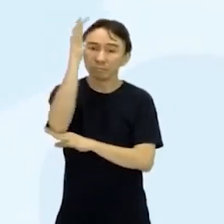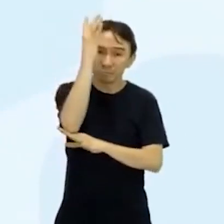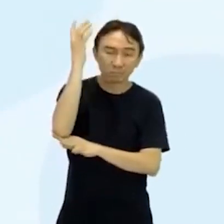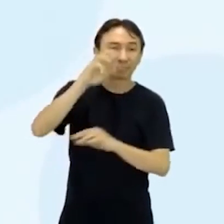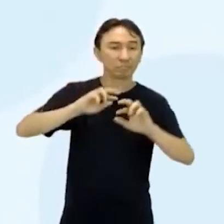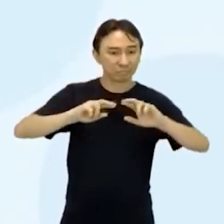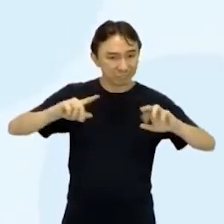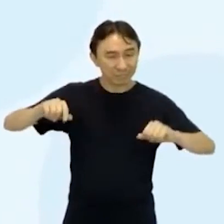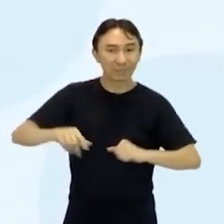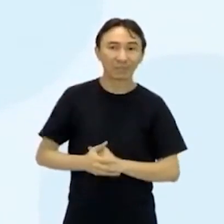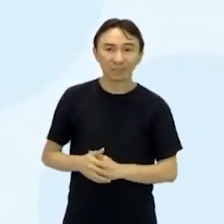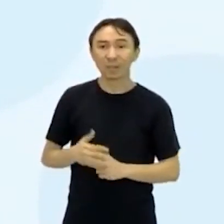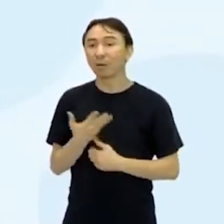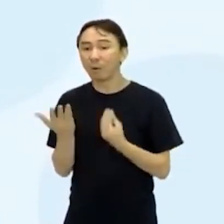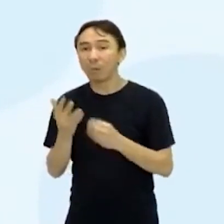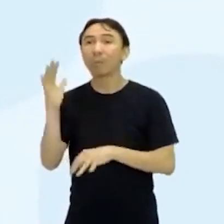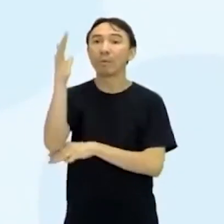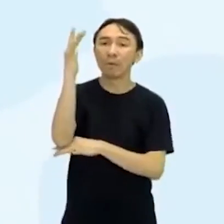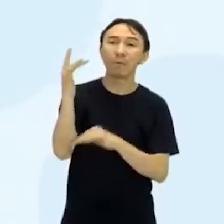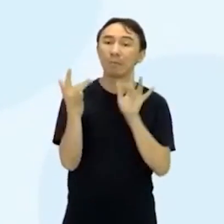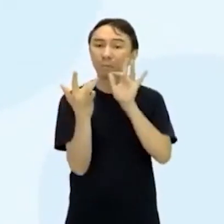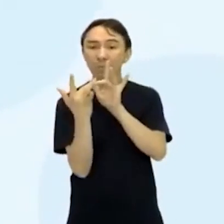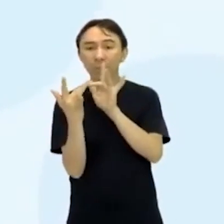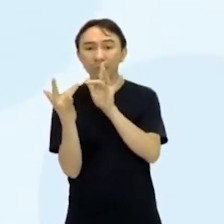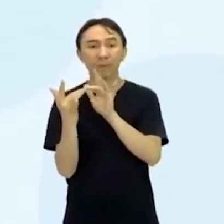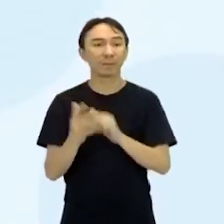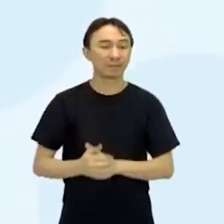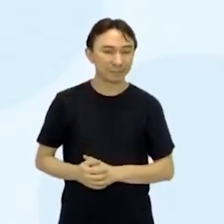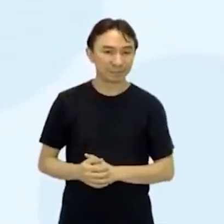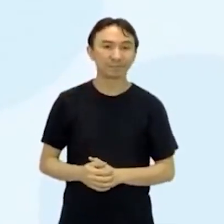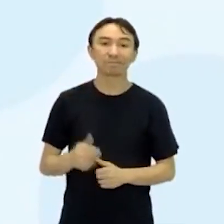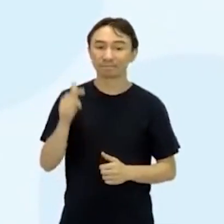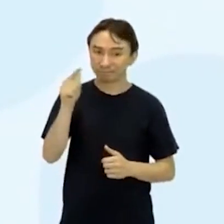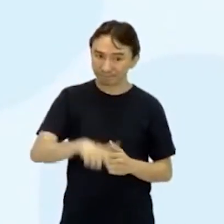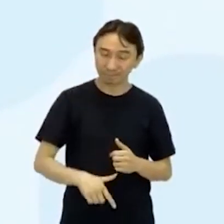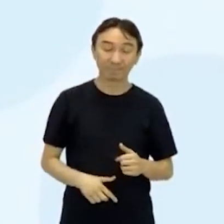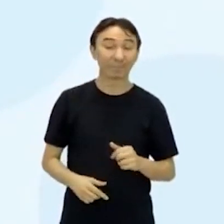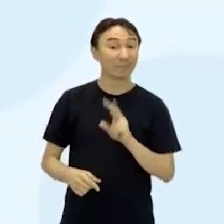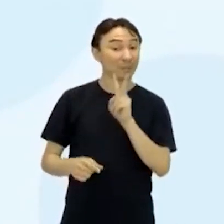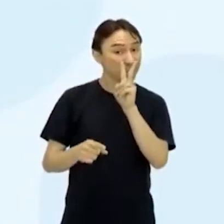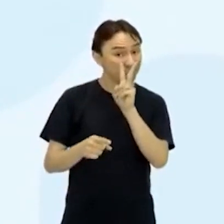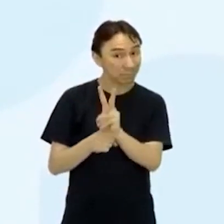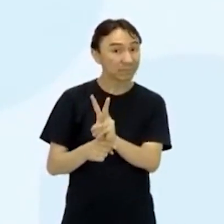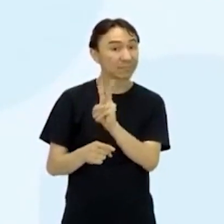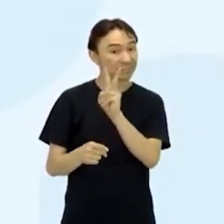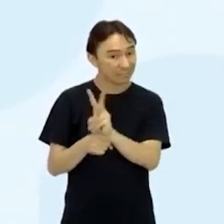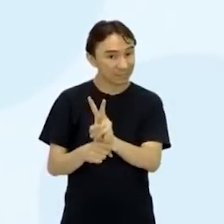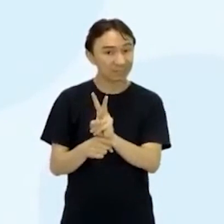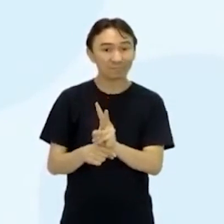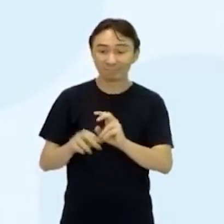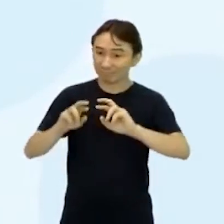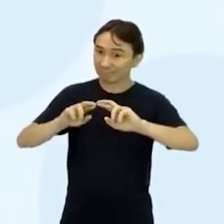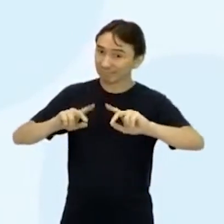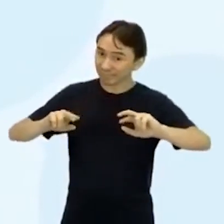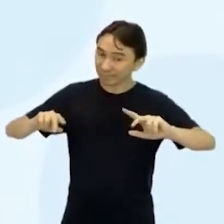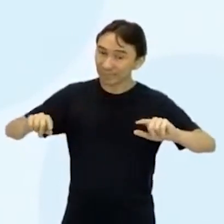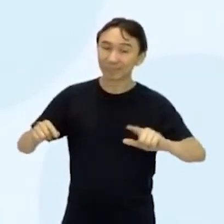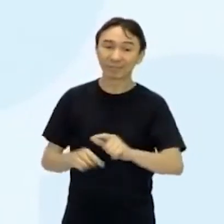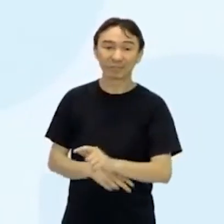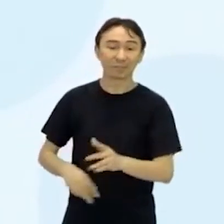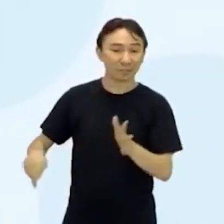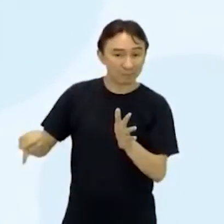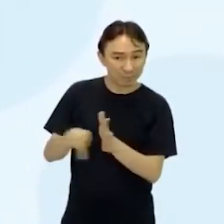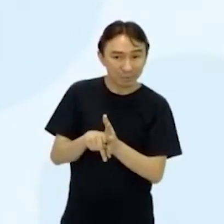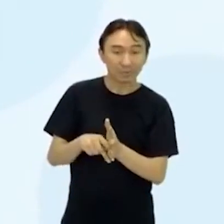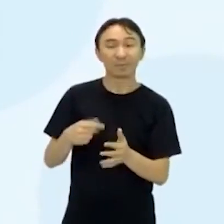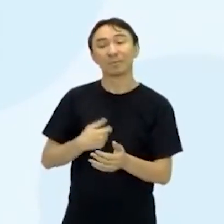contato com a natureza e proteger os recursos naturais necessários à subsistência de